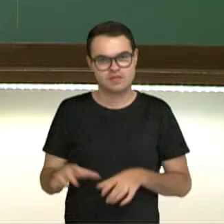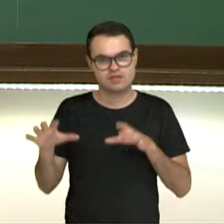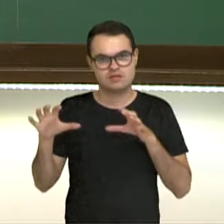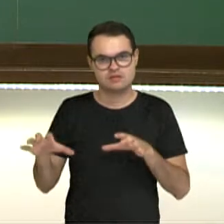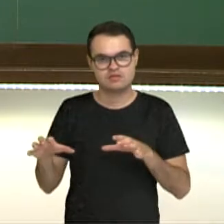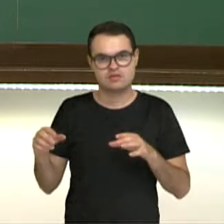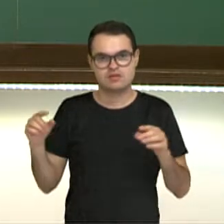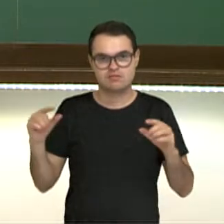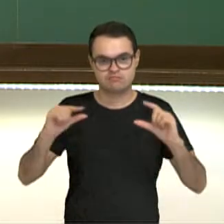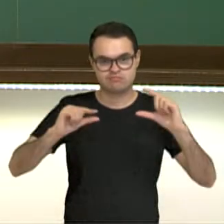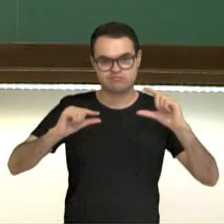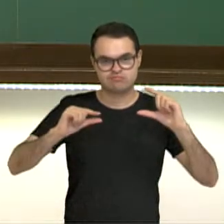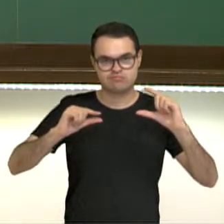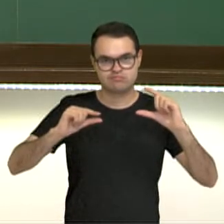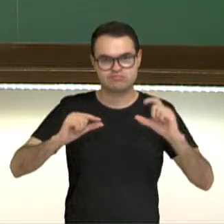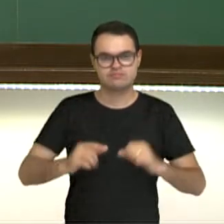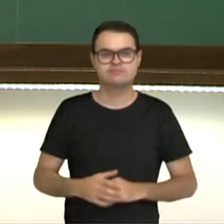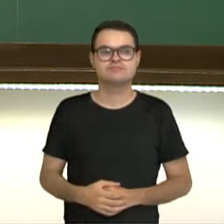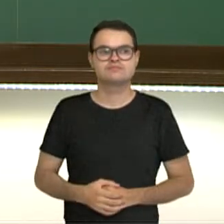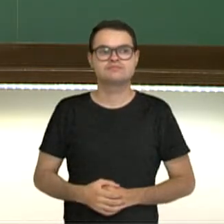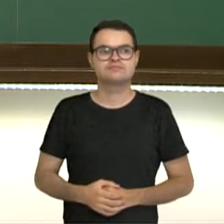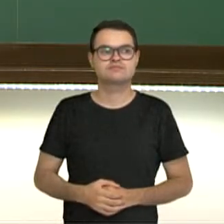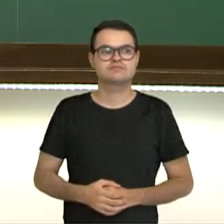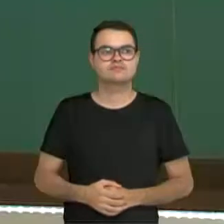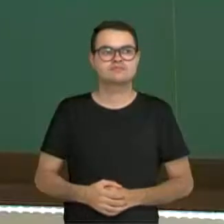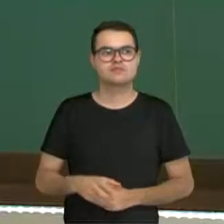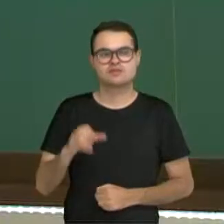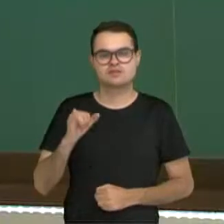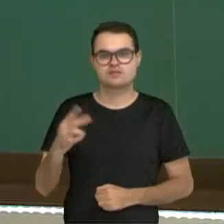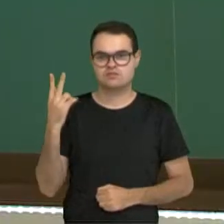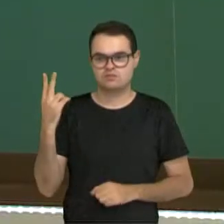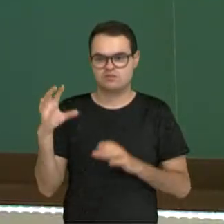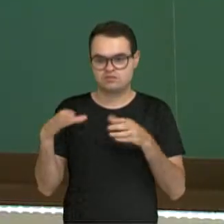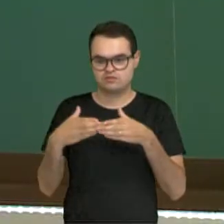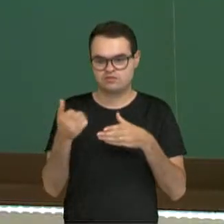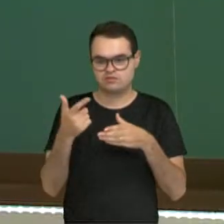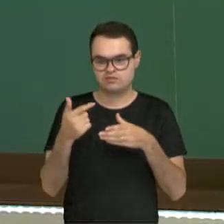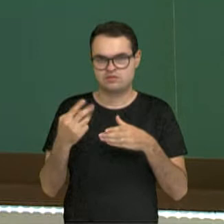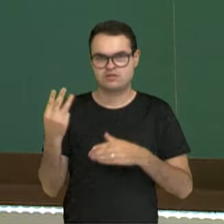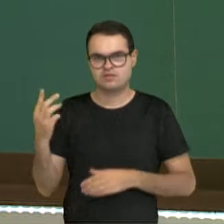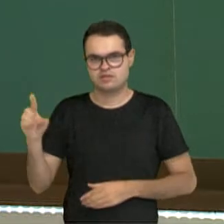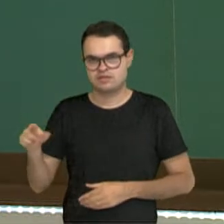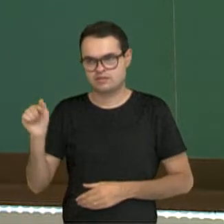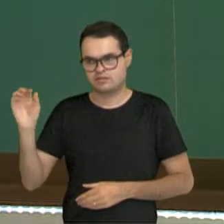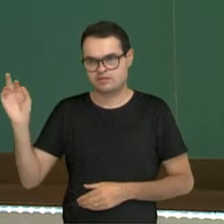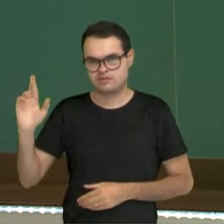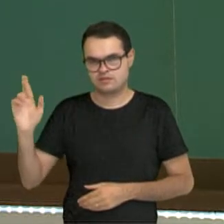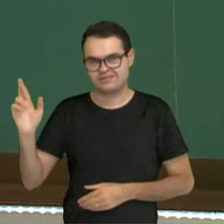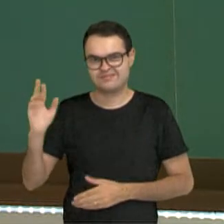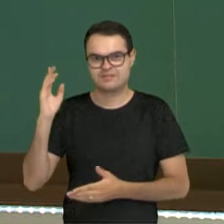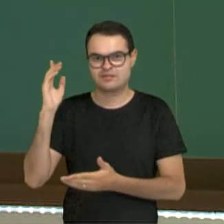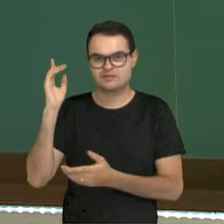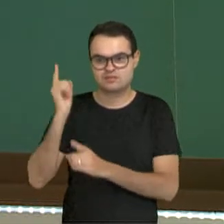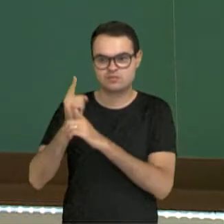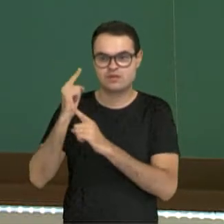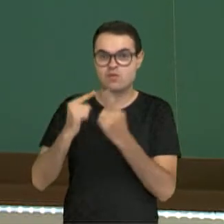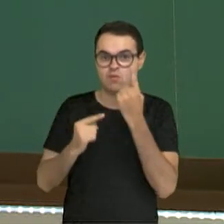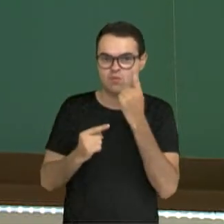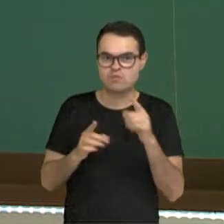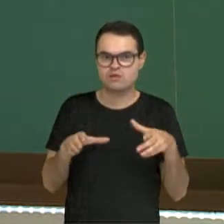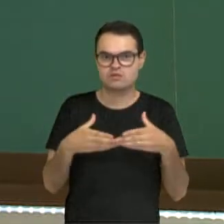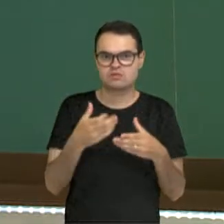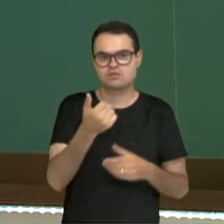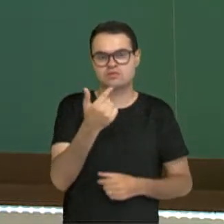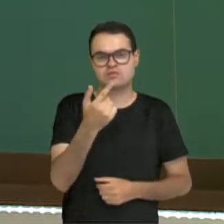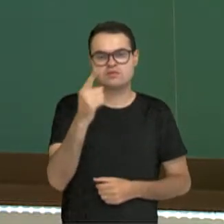de proporcionalidade. Então, vamos lá. Se 2 dúzias custa R$ 3,70, então para eu descobrir uma dúzia, eu tenho